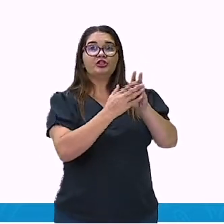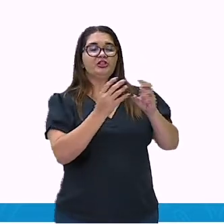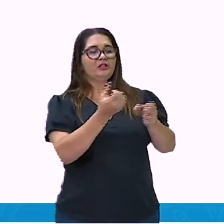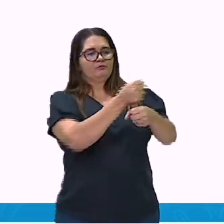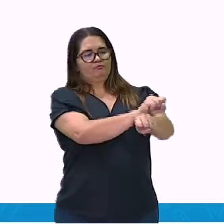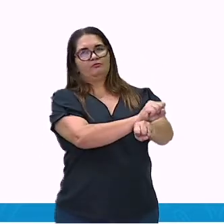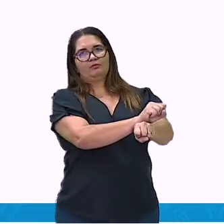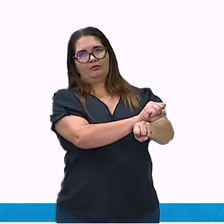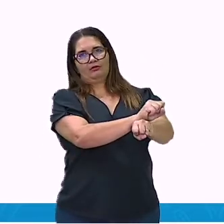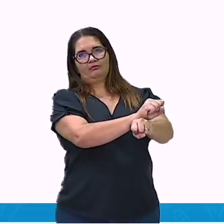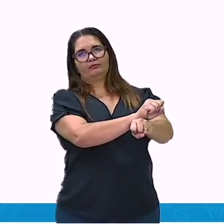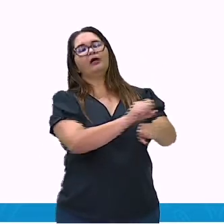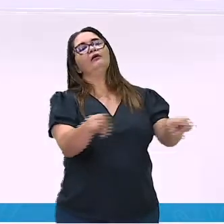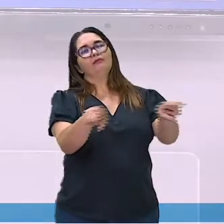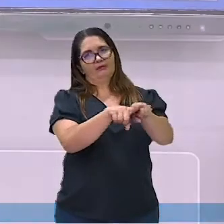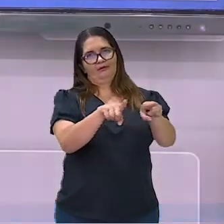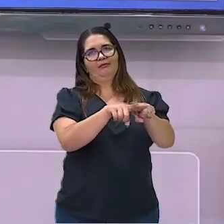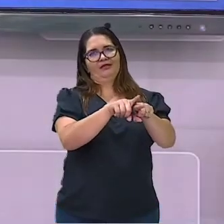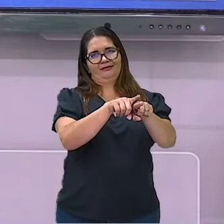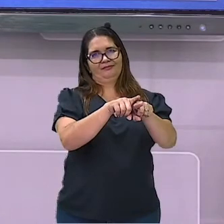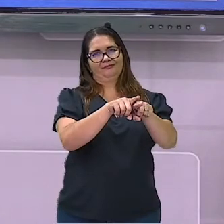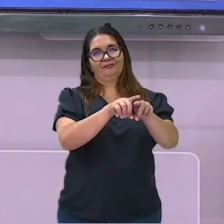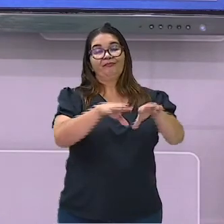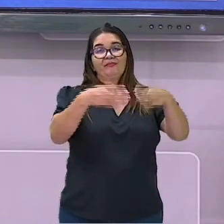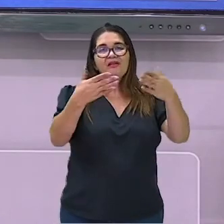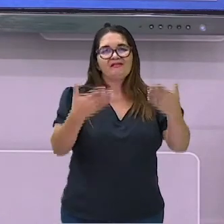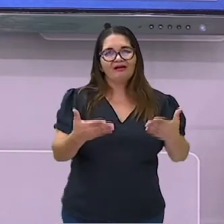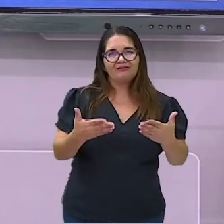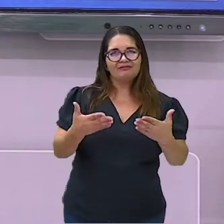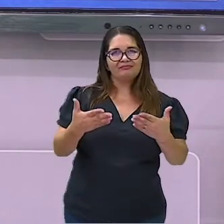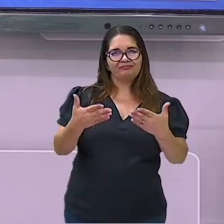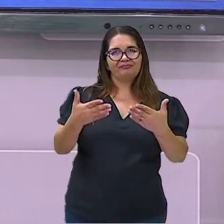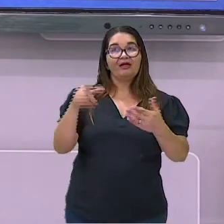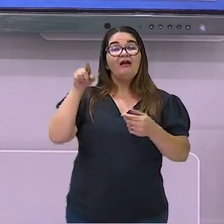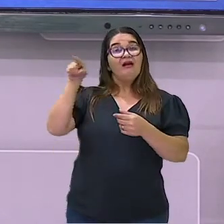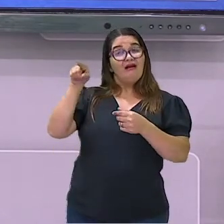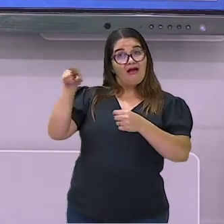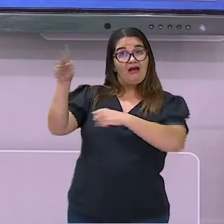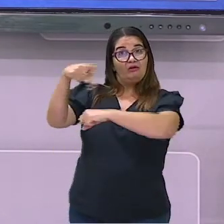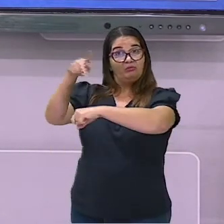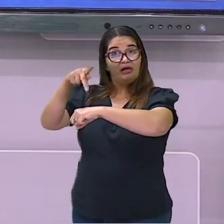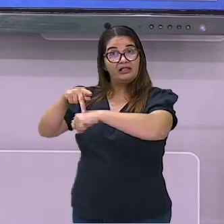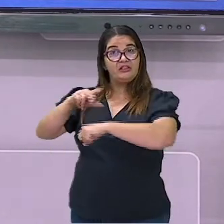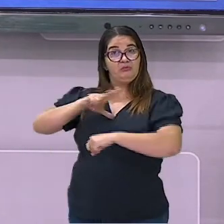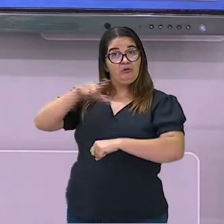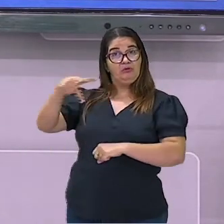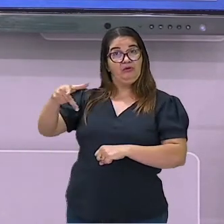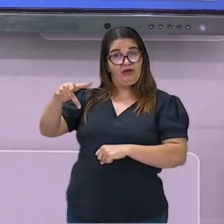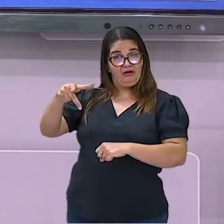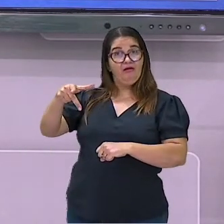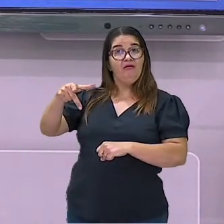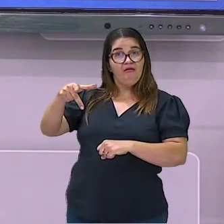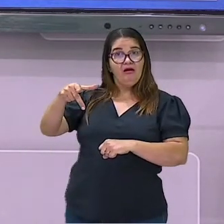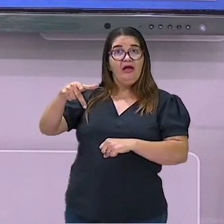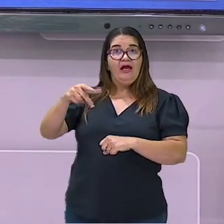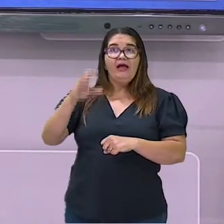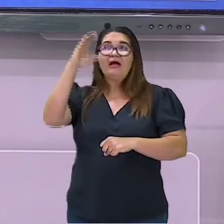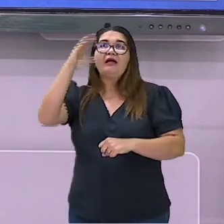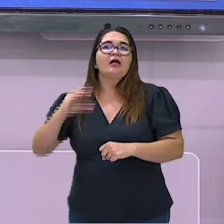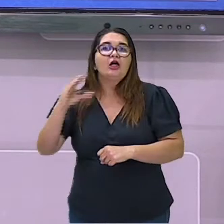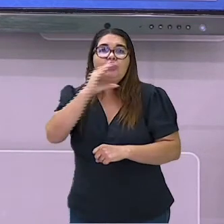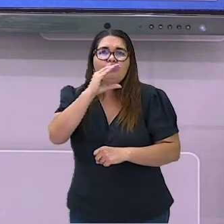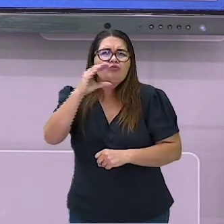Mesmo Portugal sendo uma nação extremamente católica. E na